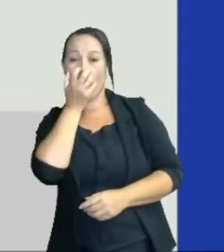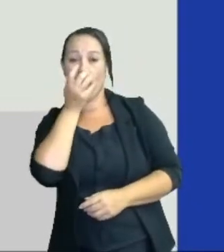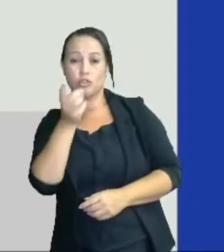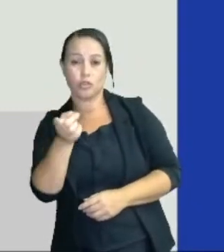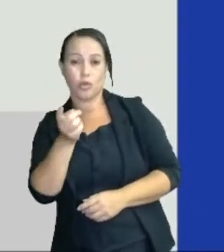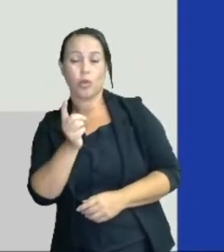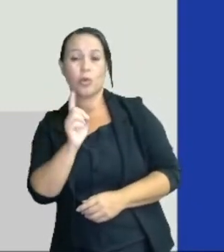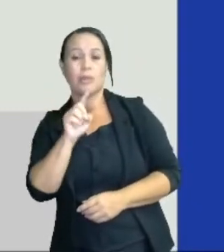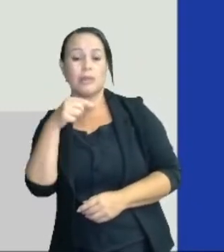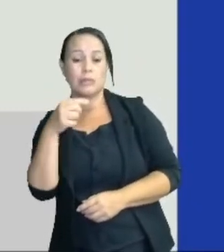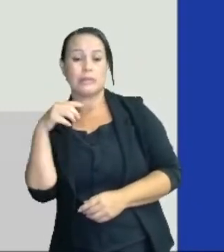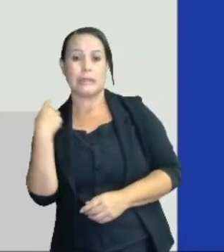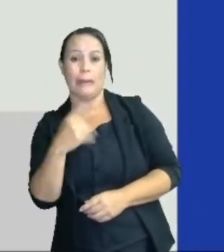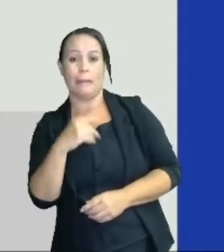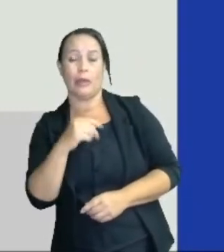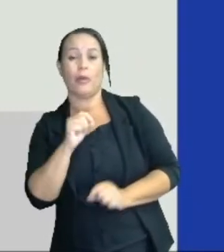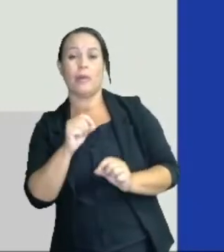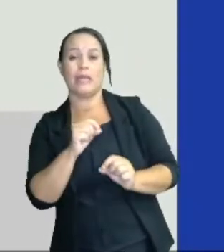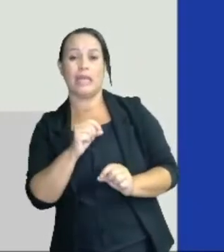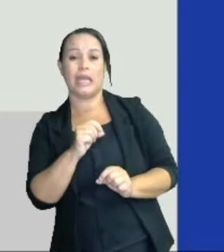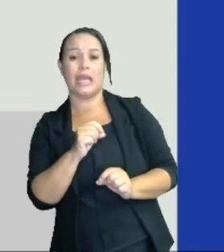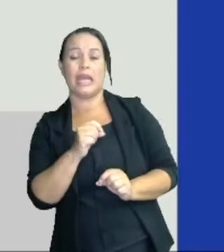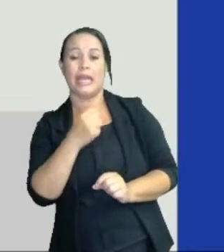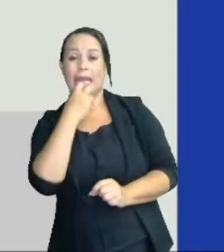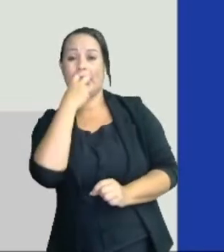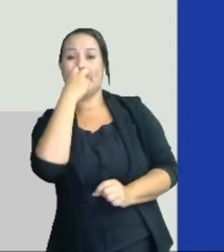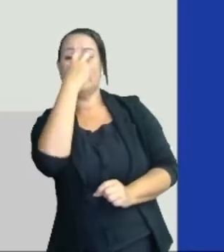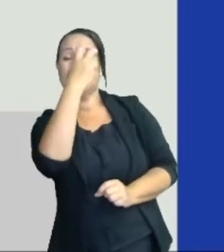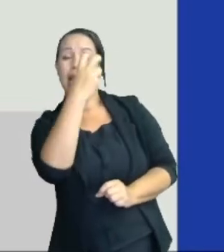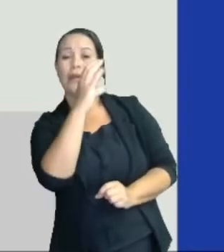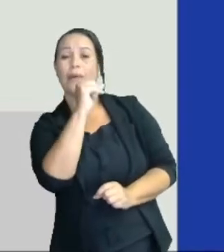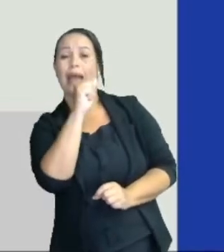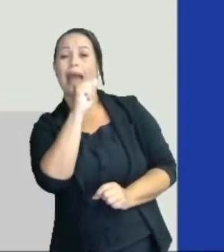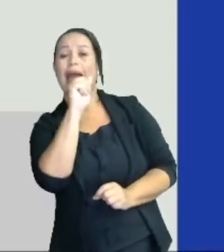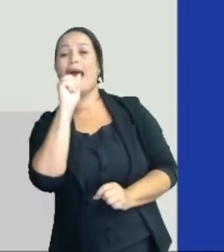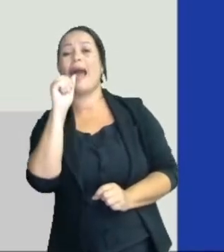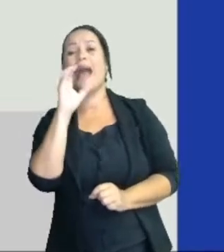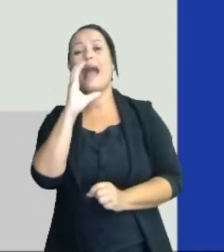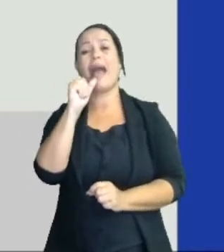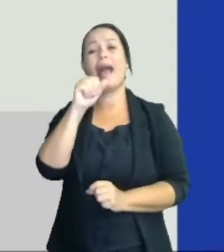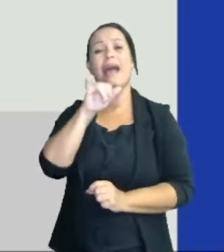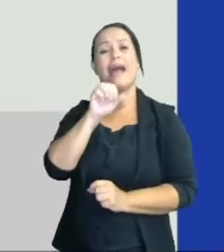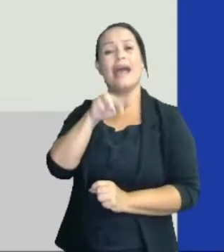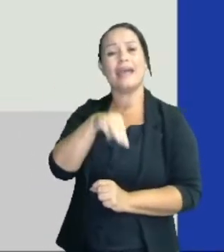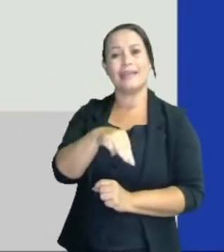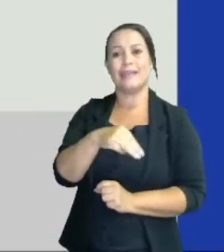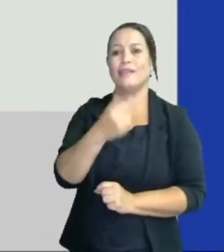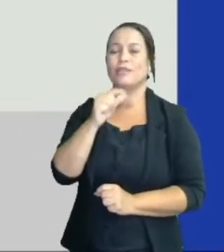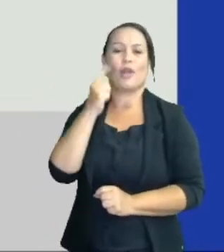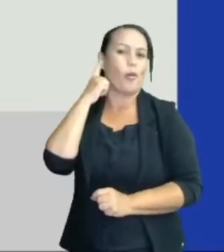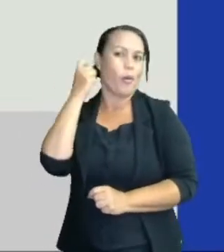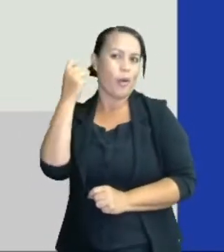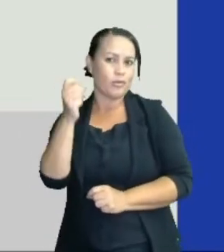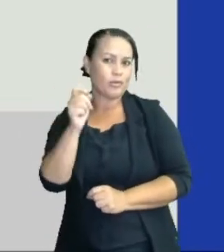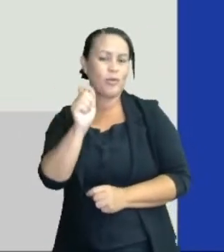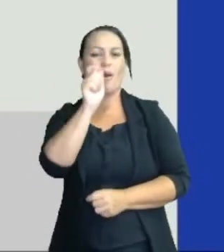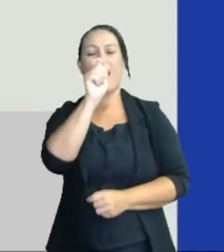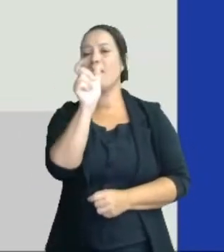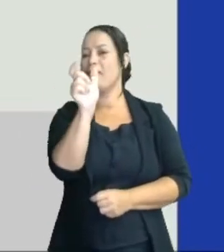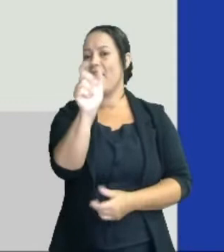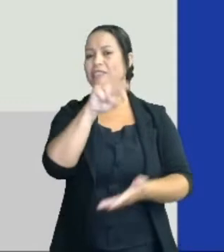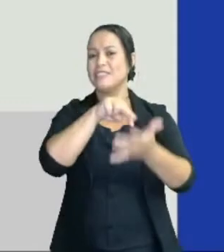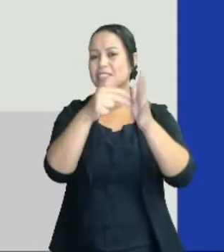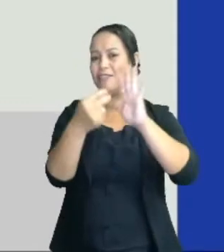cachorro. Depois que ele apanhou, ele saiu gritando, Caim, Caim. Como não tem como colocar o som do cachorro, essa